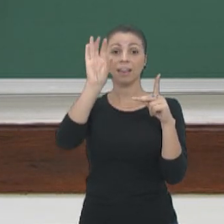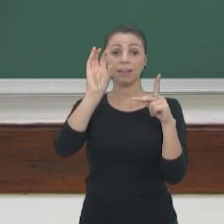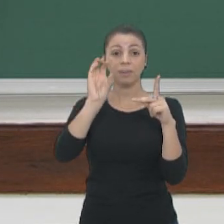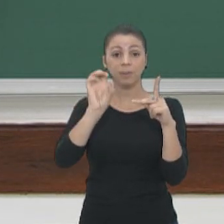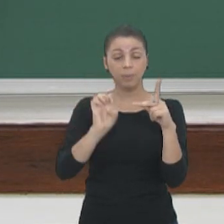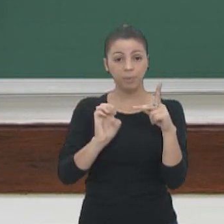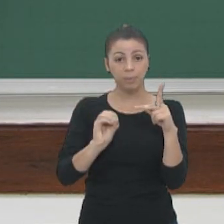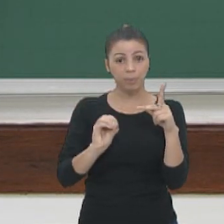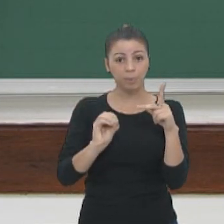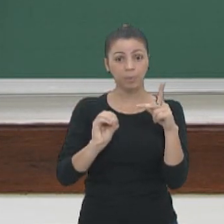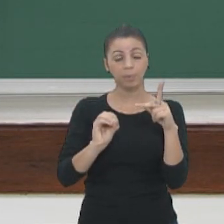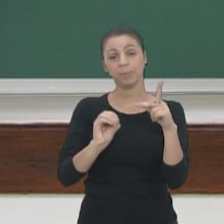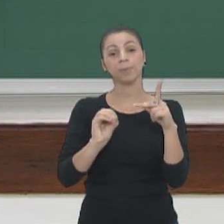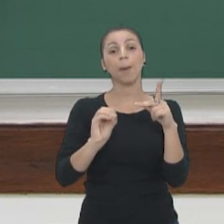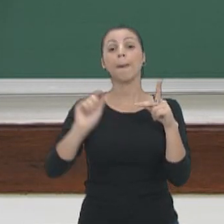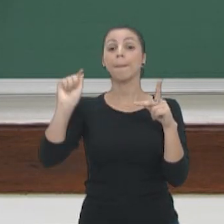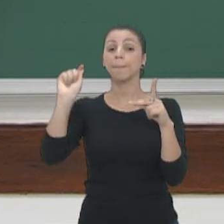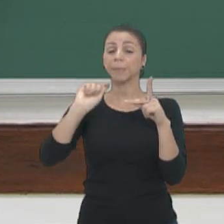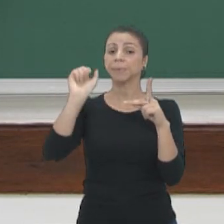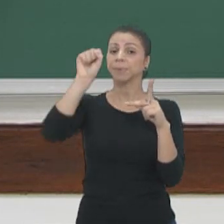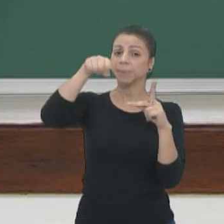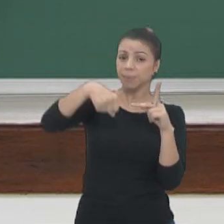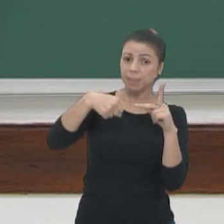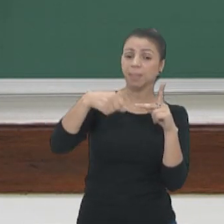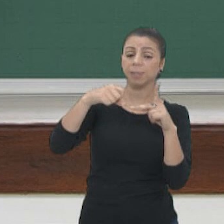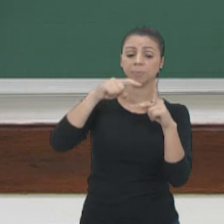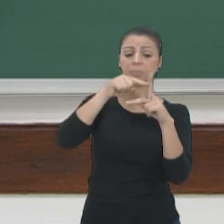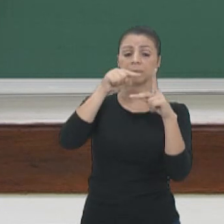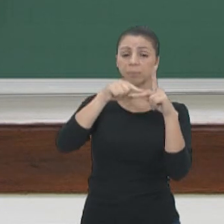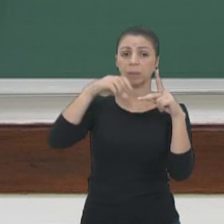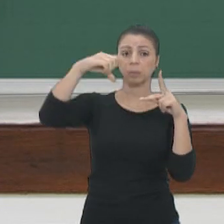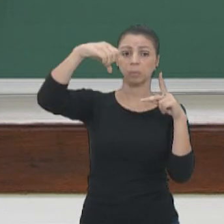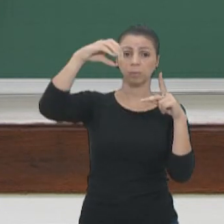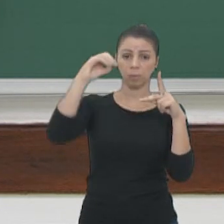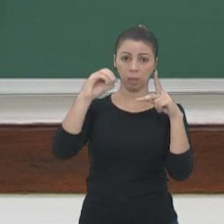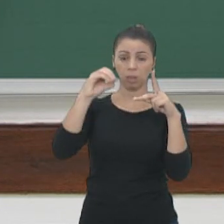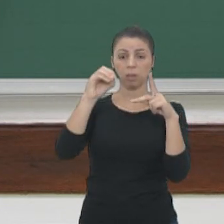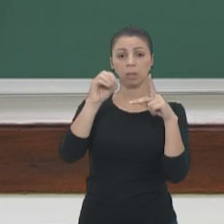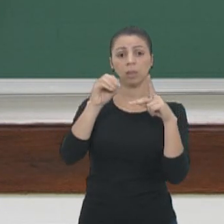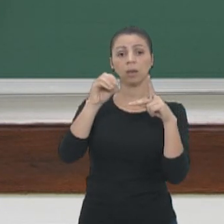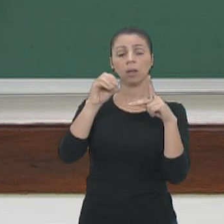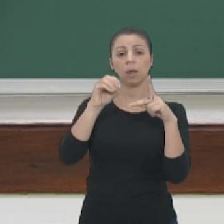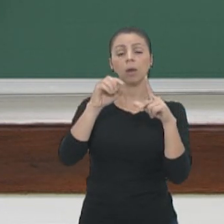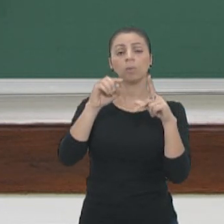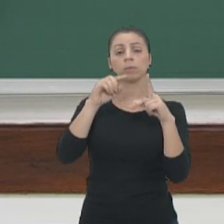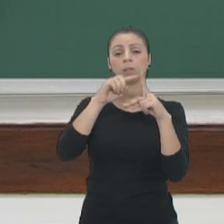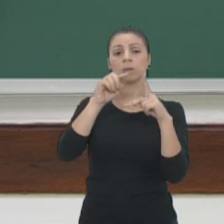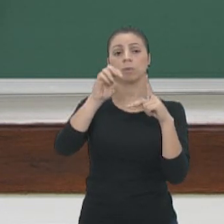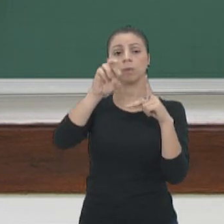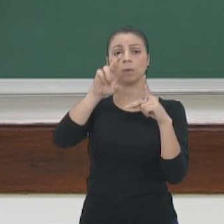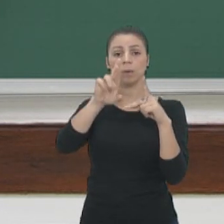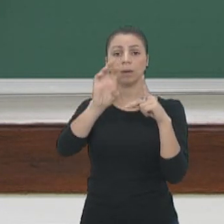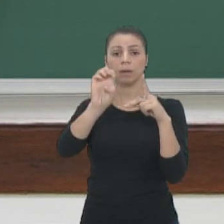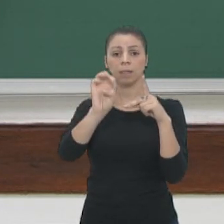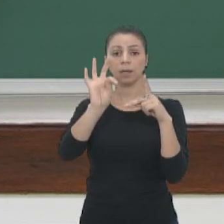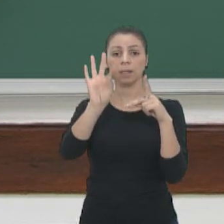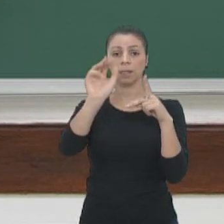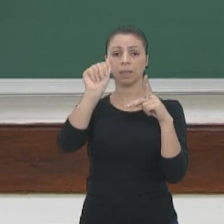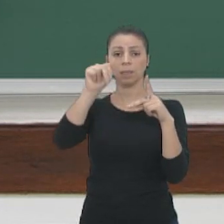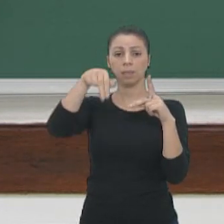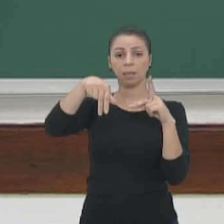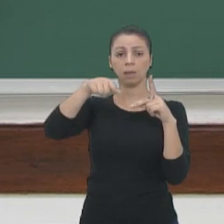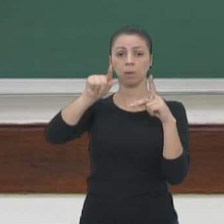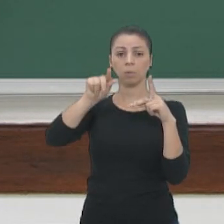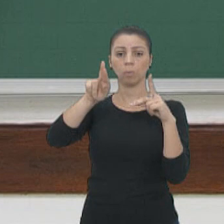Sim, ele tem um ângulo de 90 graus, ele é um triângulo retângulo. Fechou? Então, gente, bons